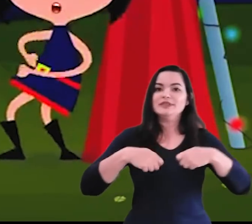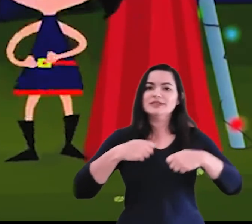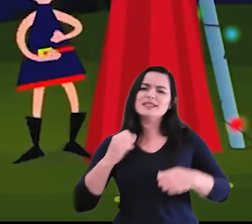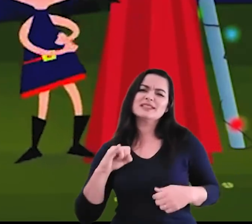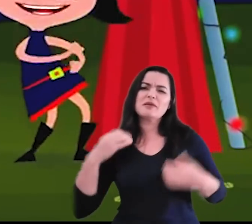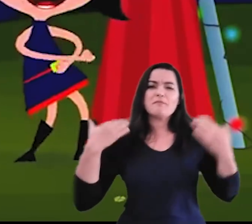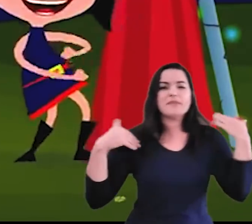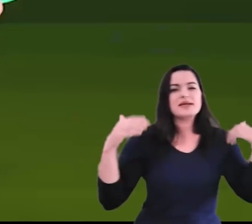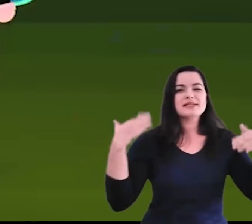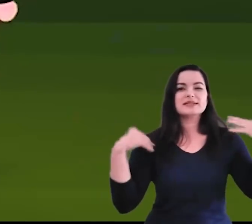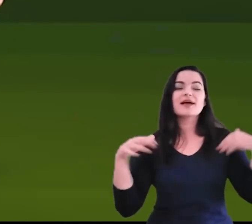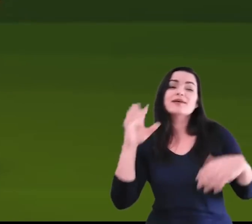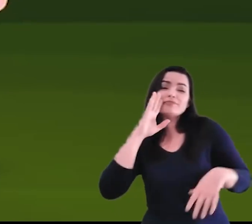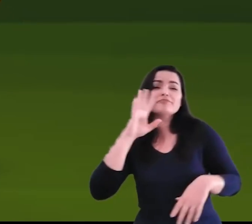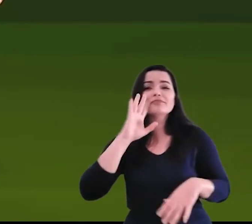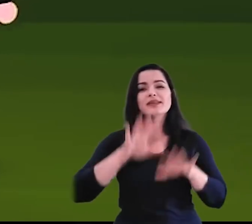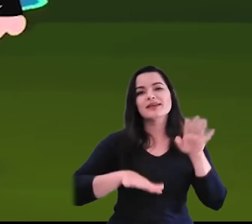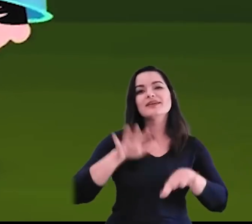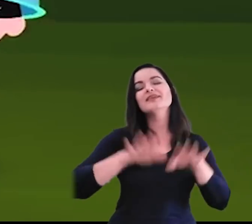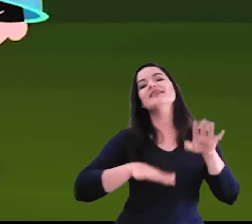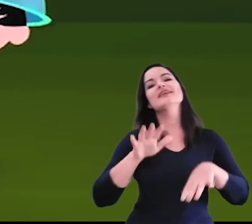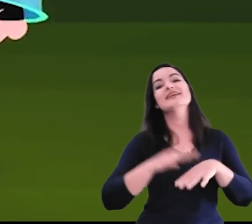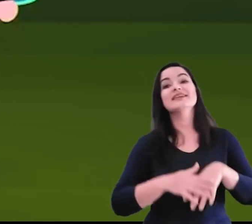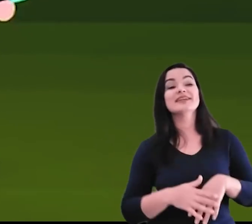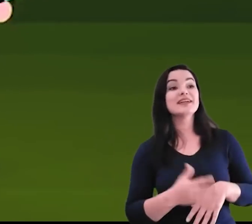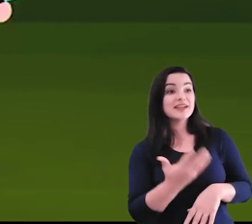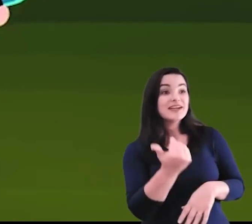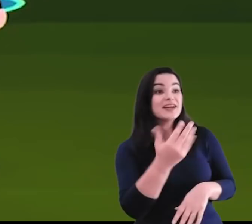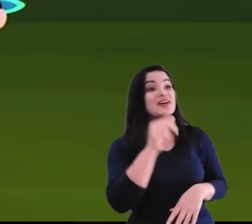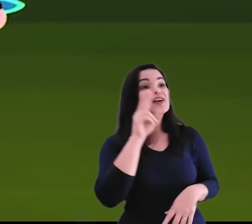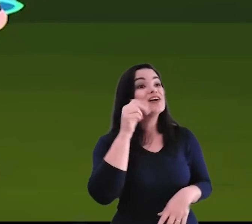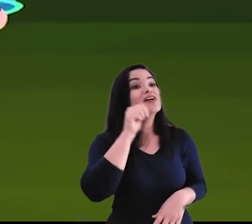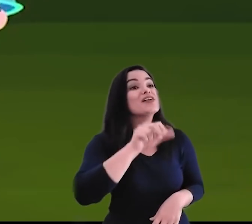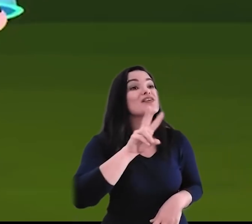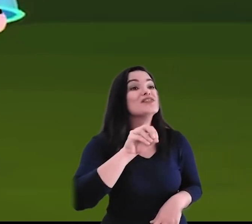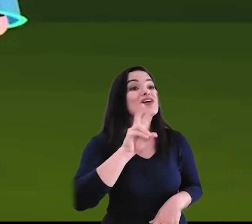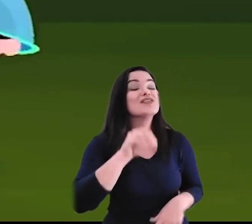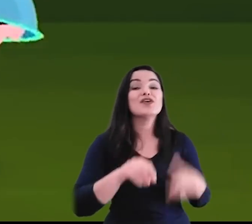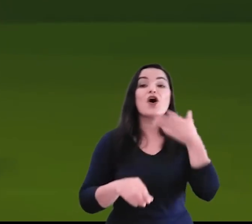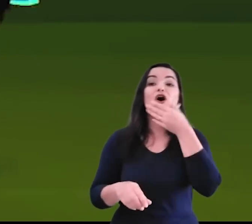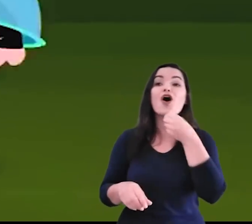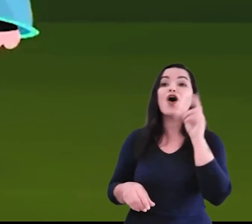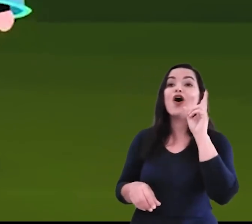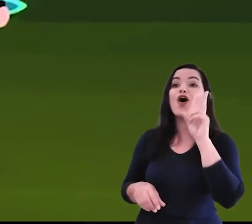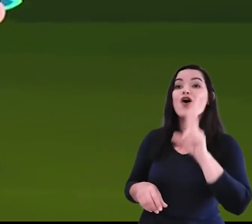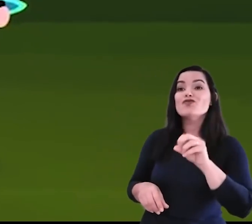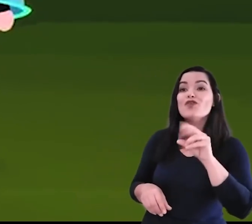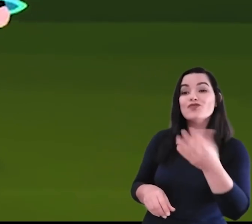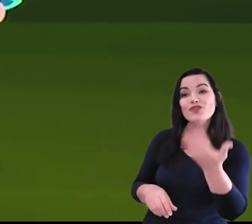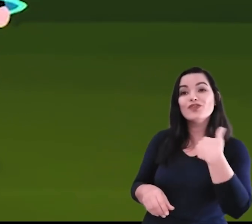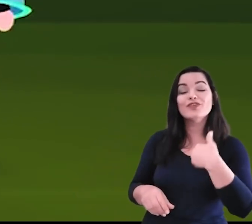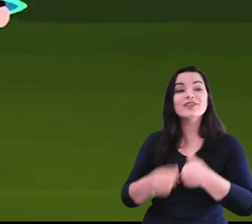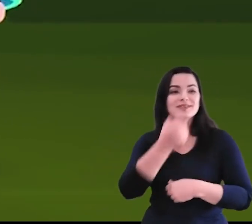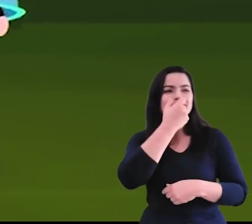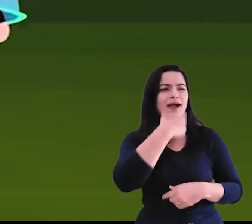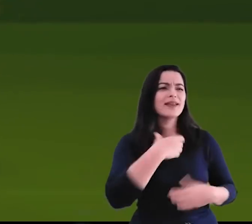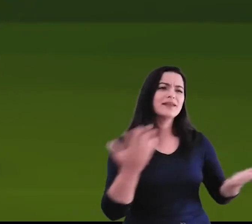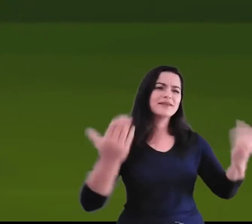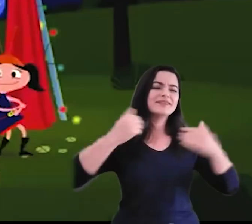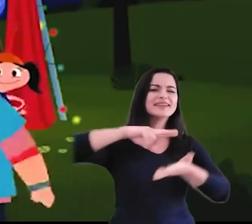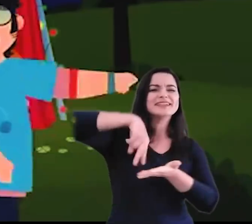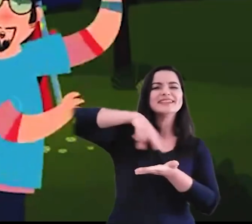pode ser muito legal. Vem cá, vovó. Vem pra cá, vovô. Galileu, vem dançar com a